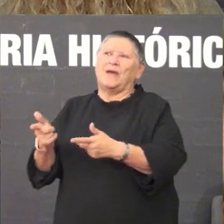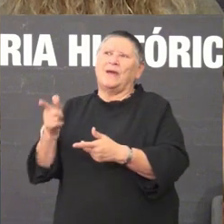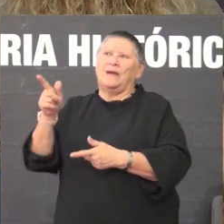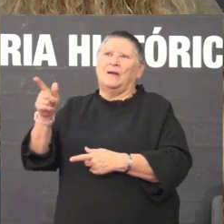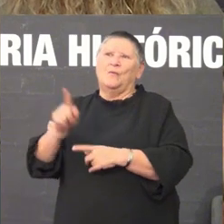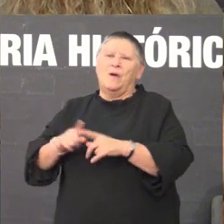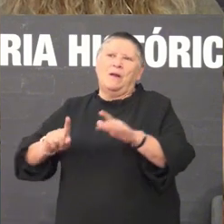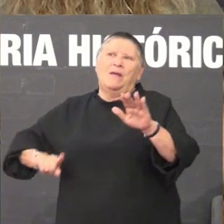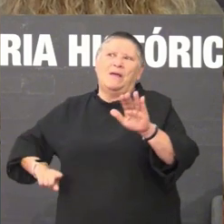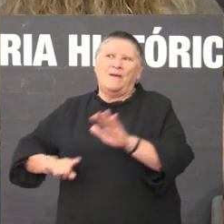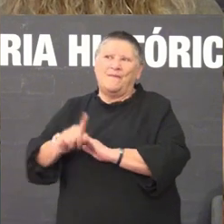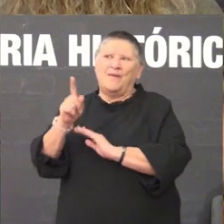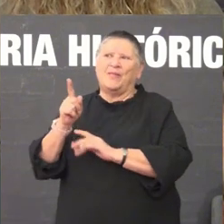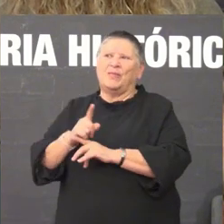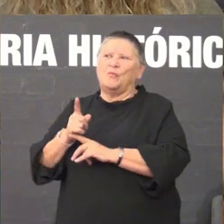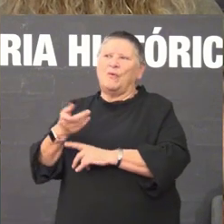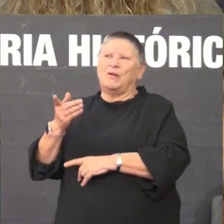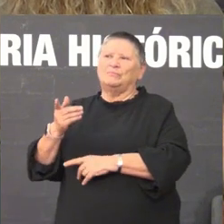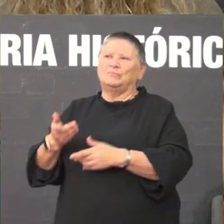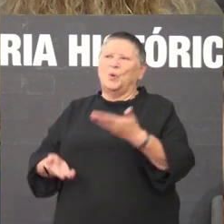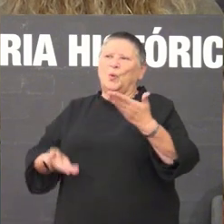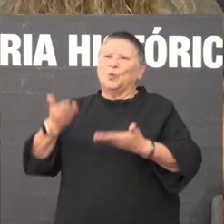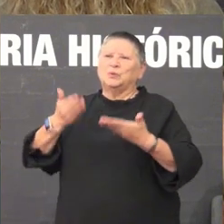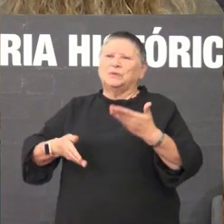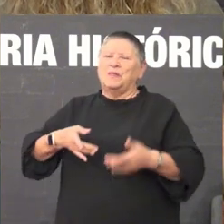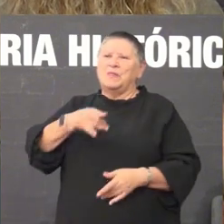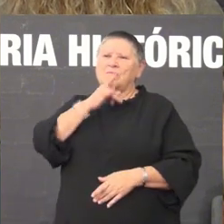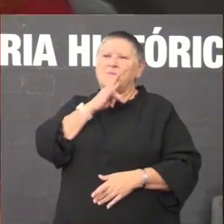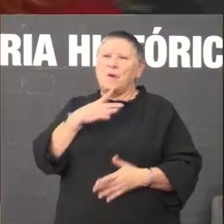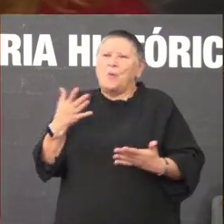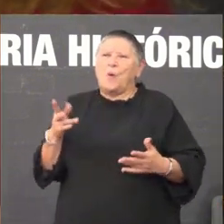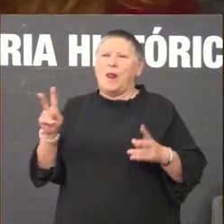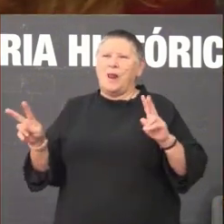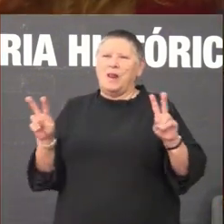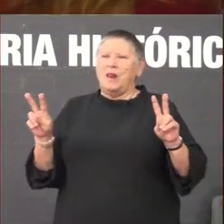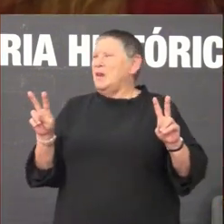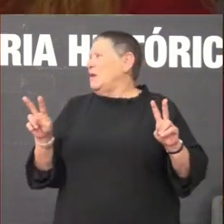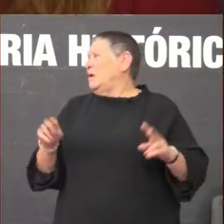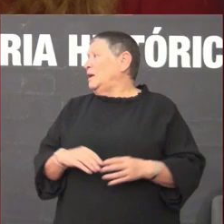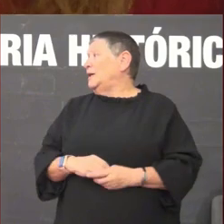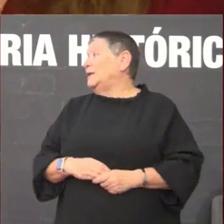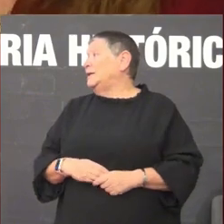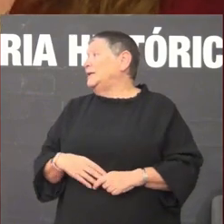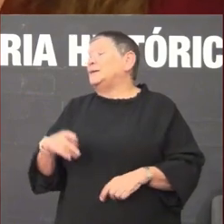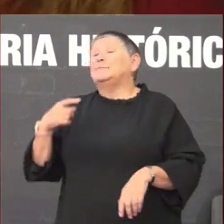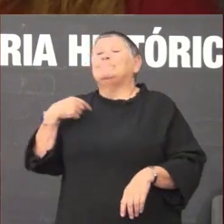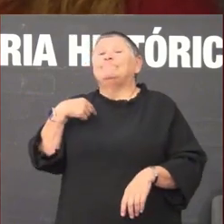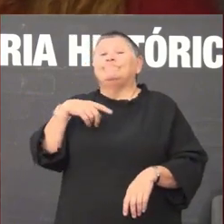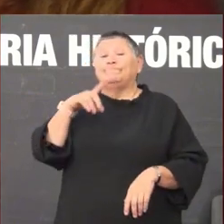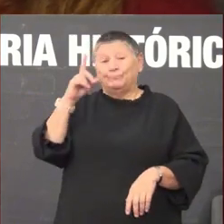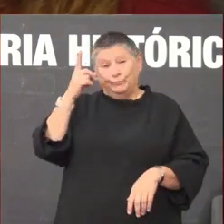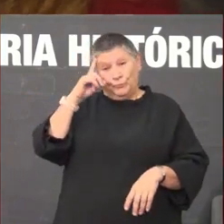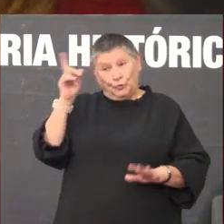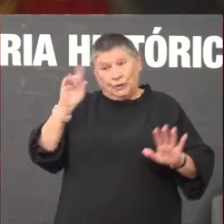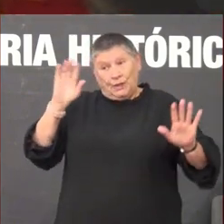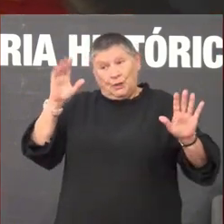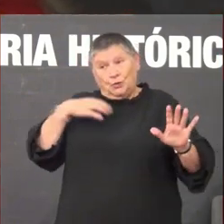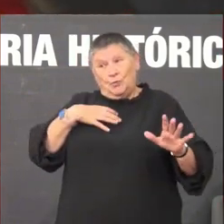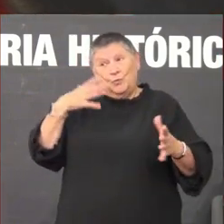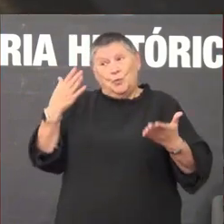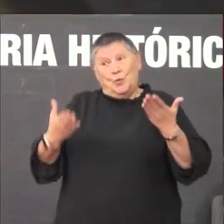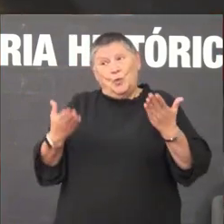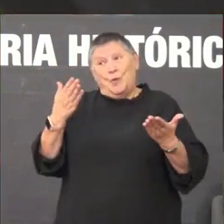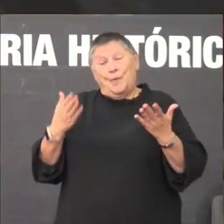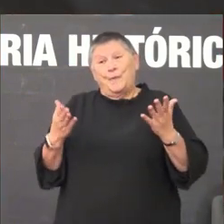poder avanzar cara ese sistema de liberdade? Não sei propriamente se pode comparar